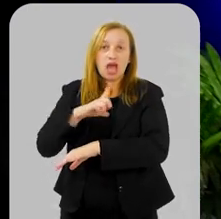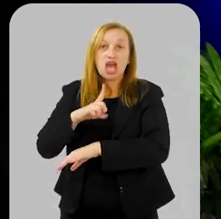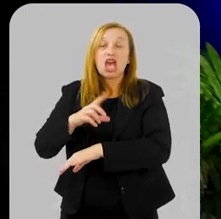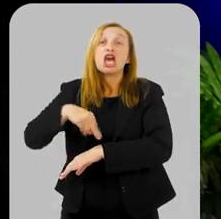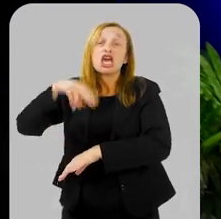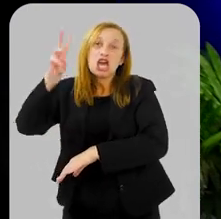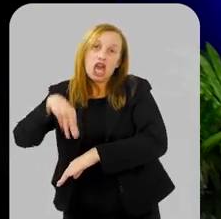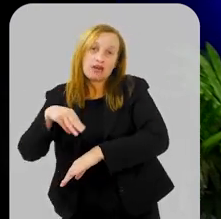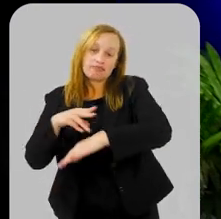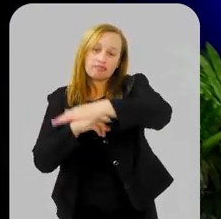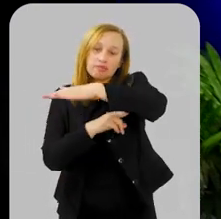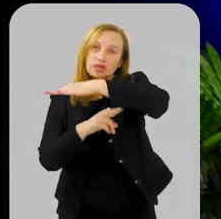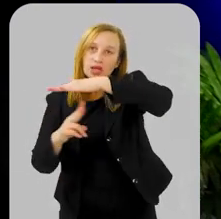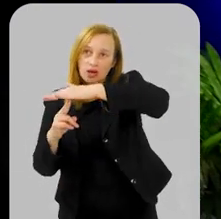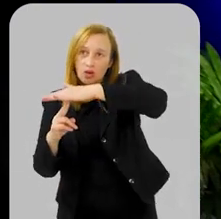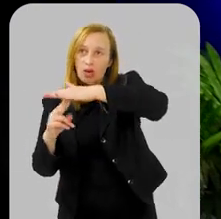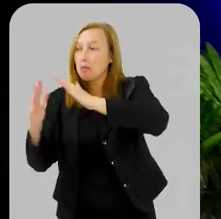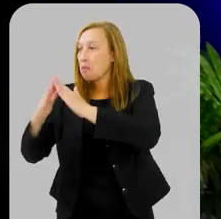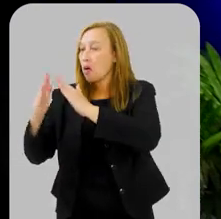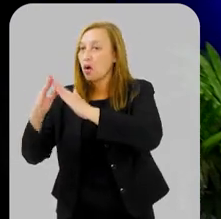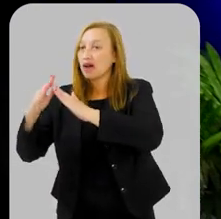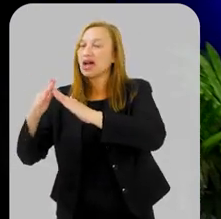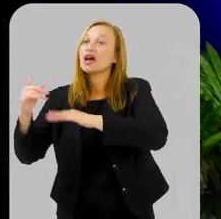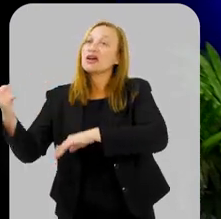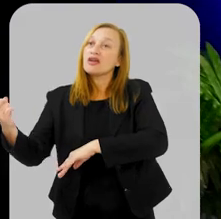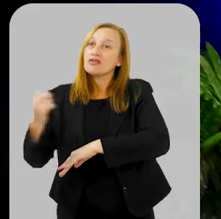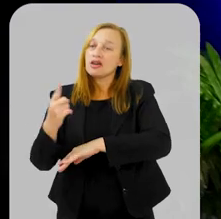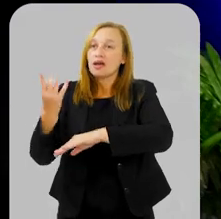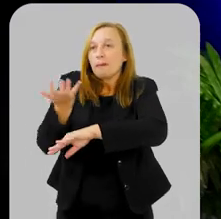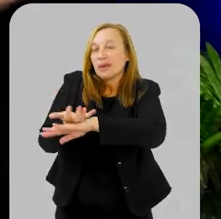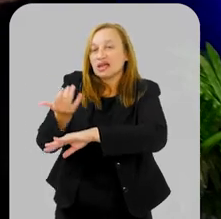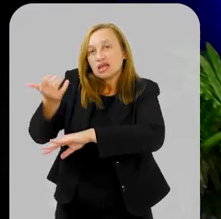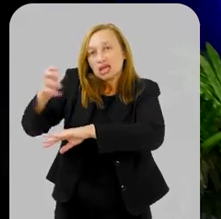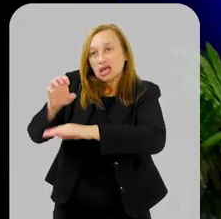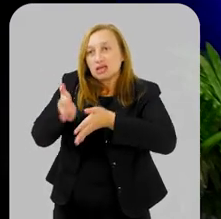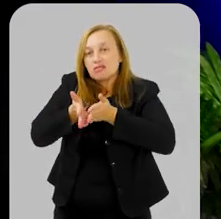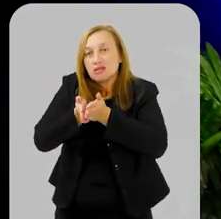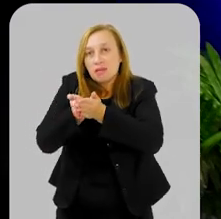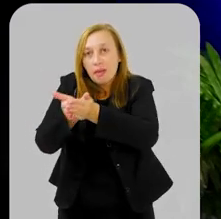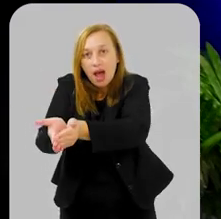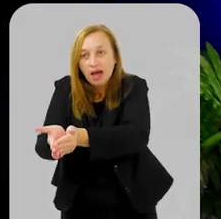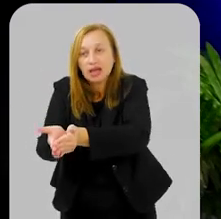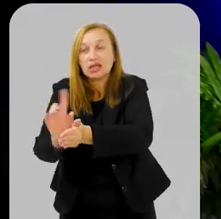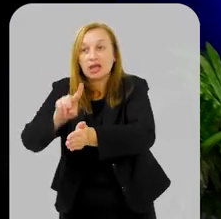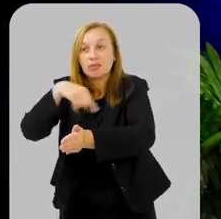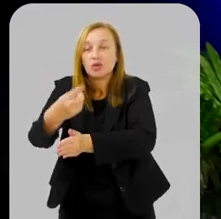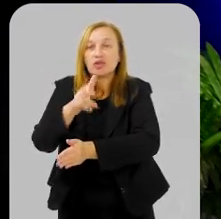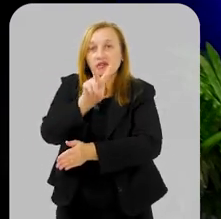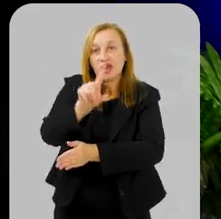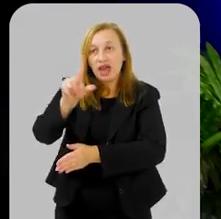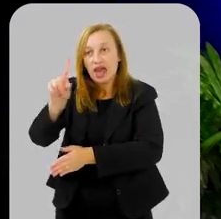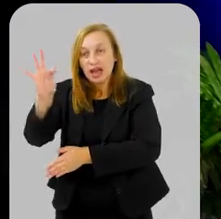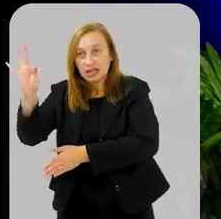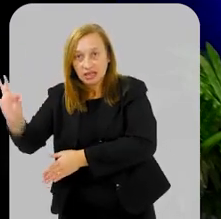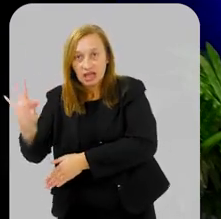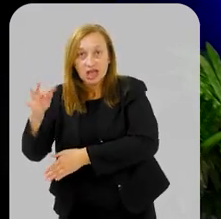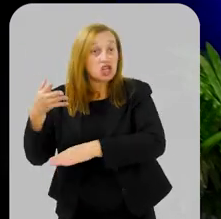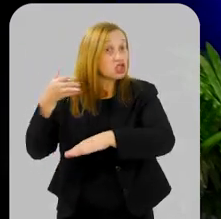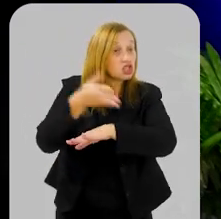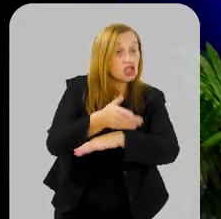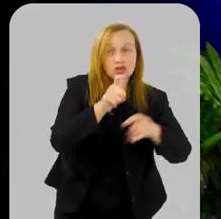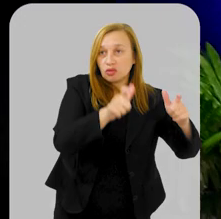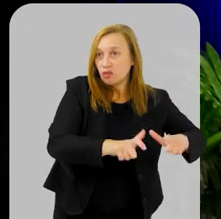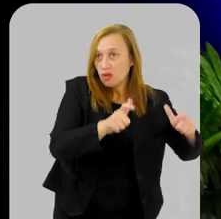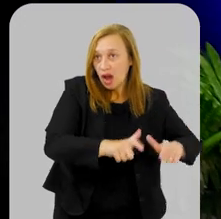Praça 15, quem vem de Niterói, São Gonçalo e Itaboraí, pega o VLT e vai até lá. Então, integração absoluta, só do ponto de vista